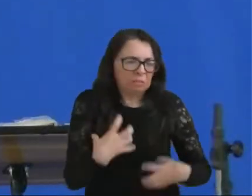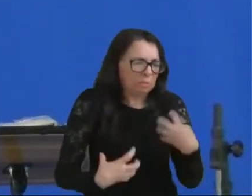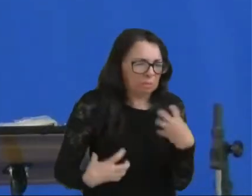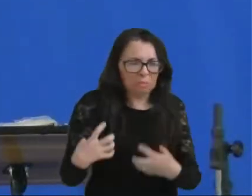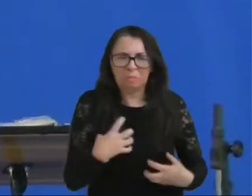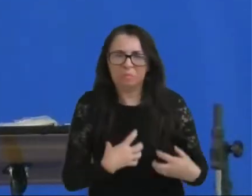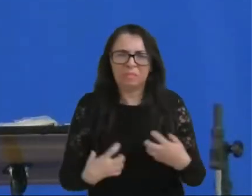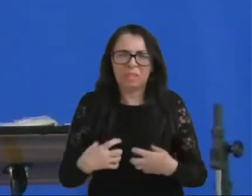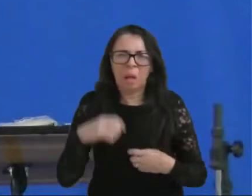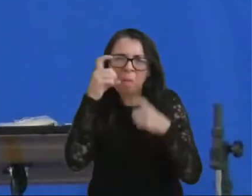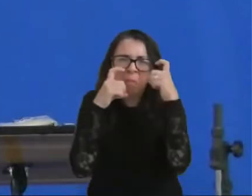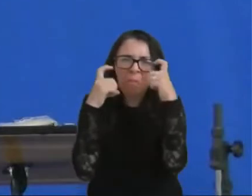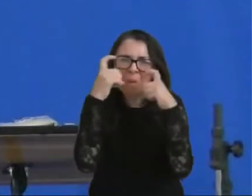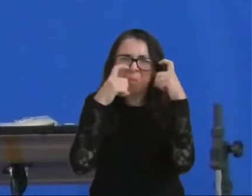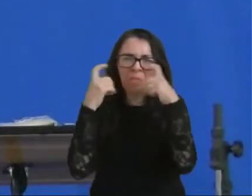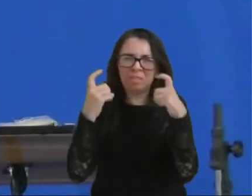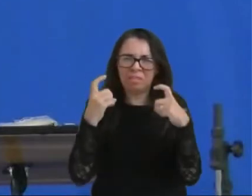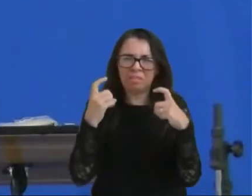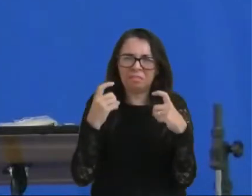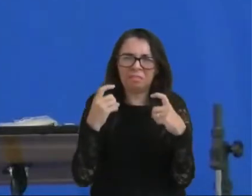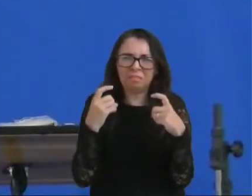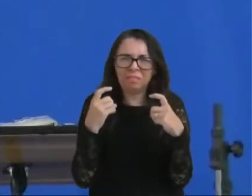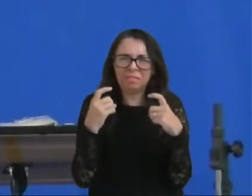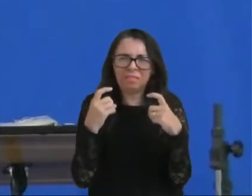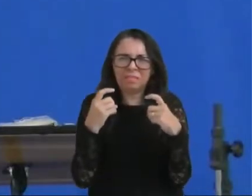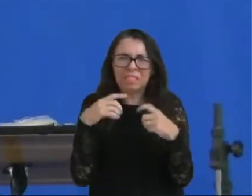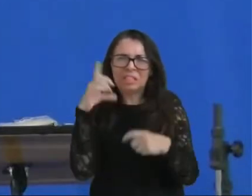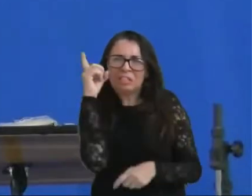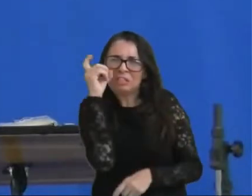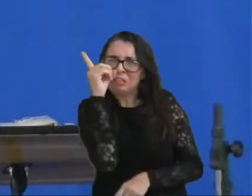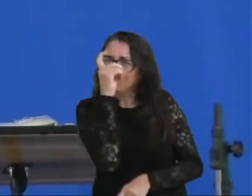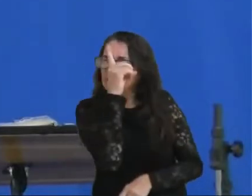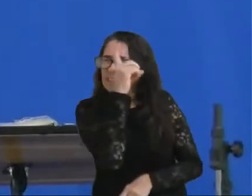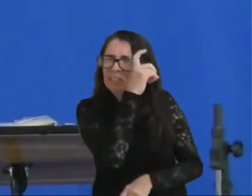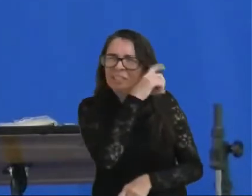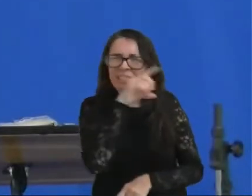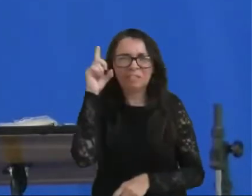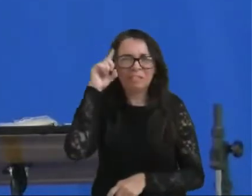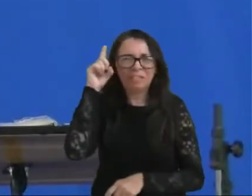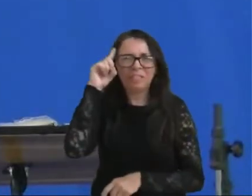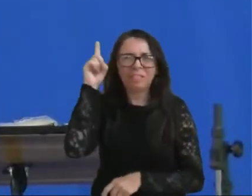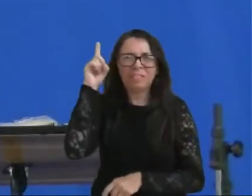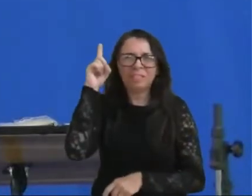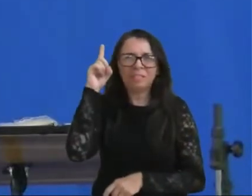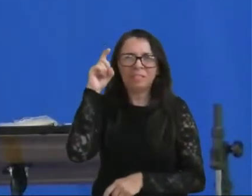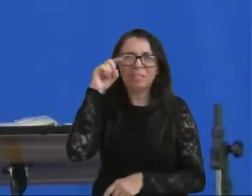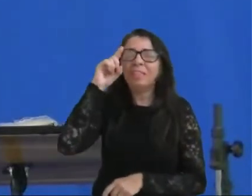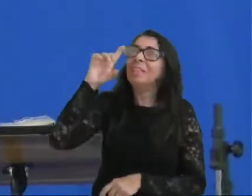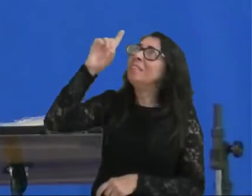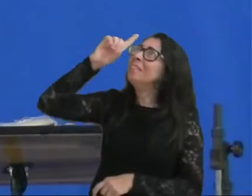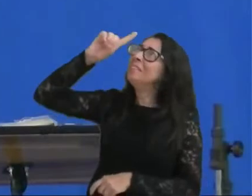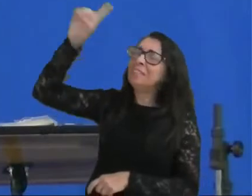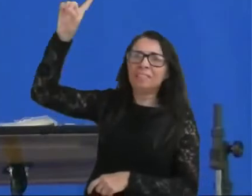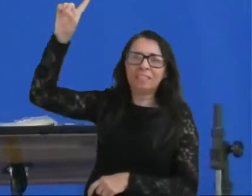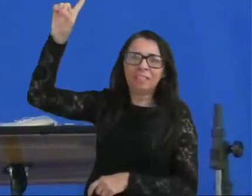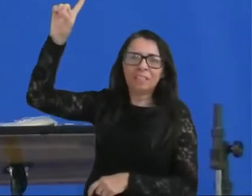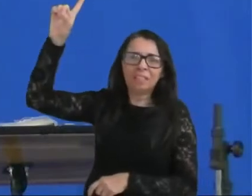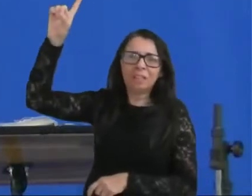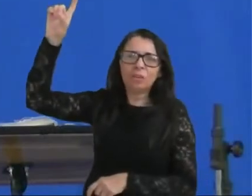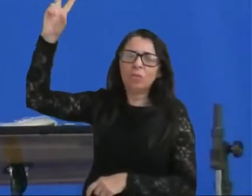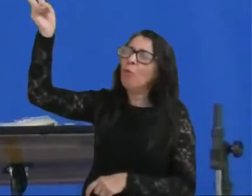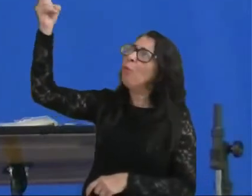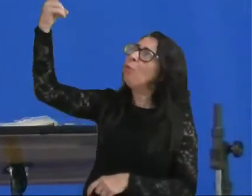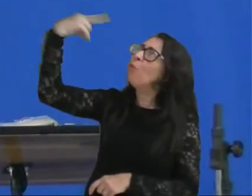suportavam, mas também não esmoreciam. Eles permaneciam firmes na palavra, firmes nas suas convicções.